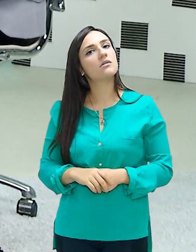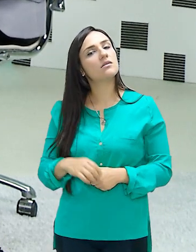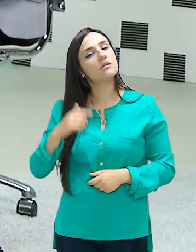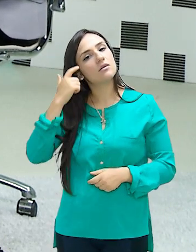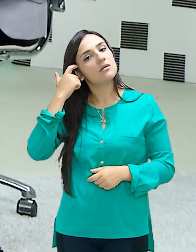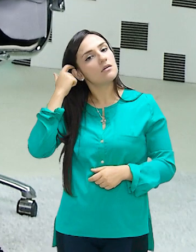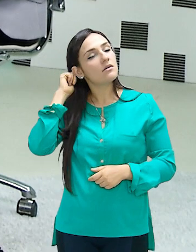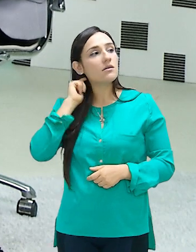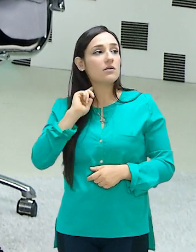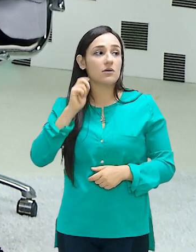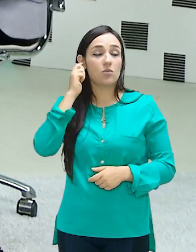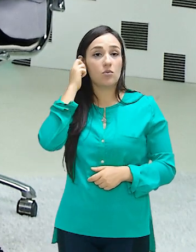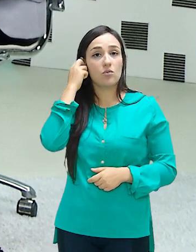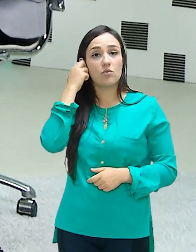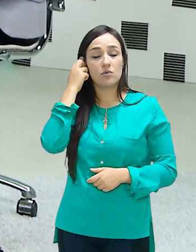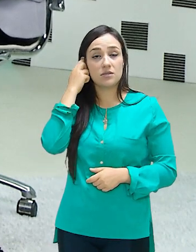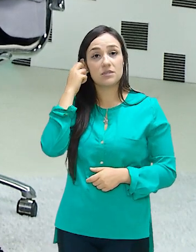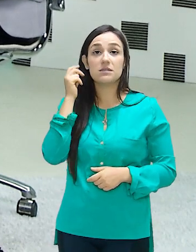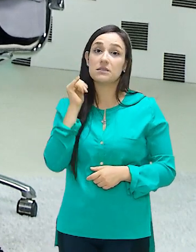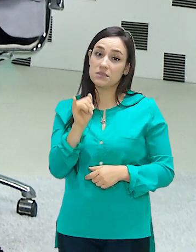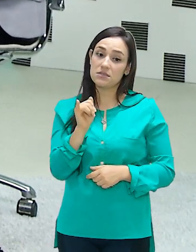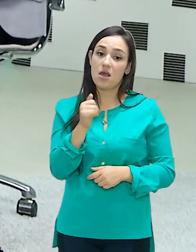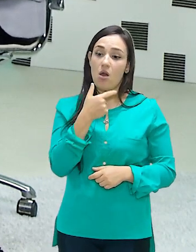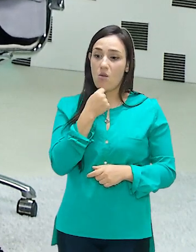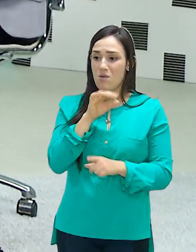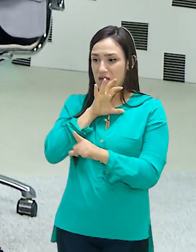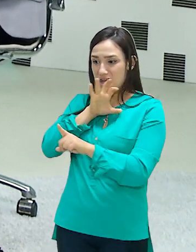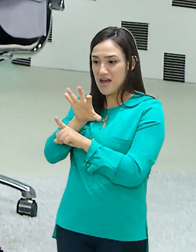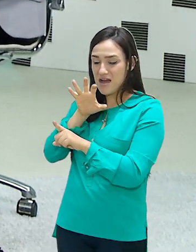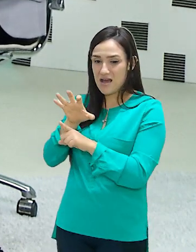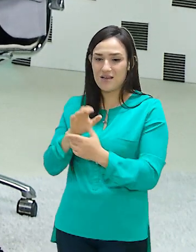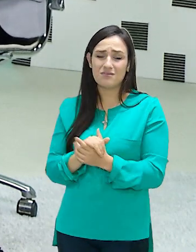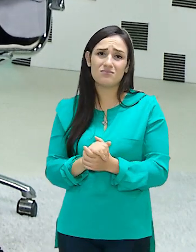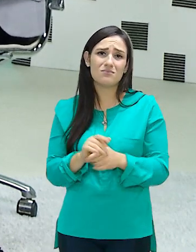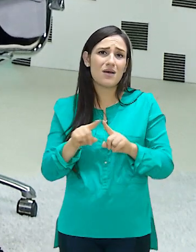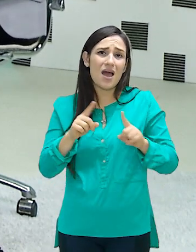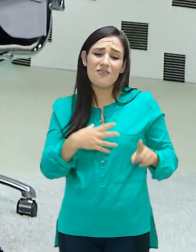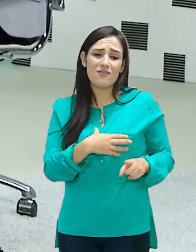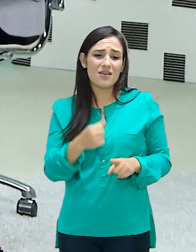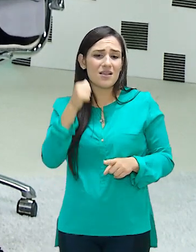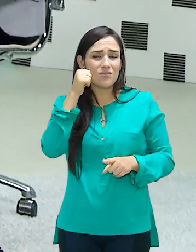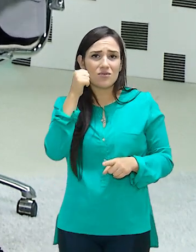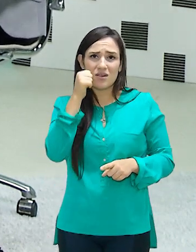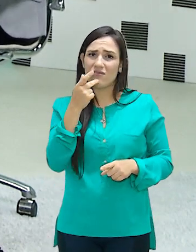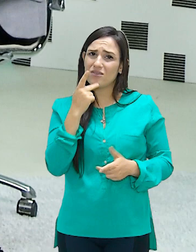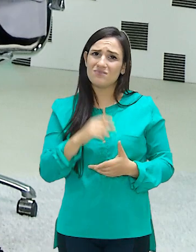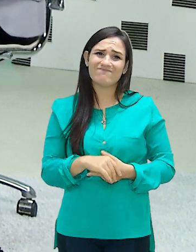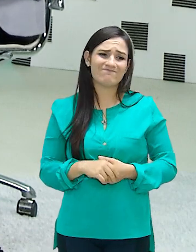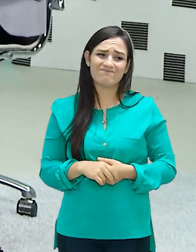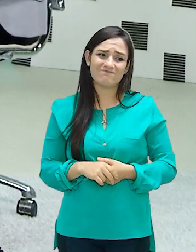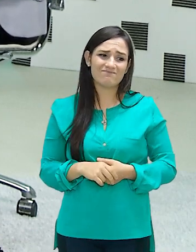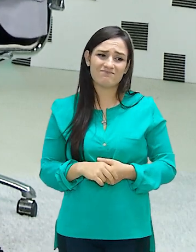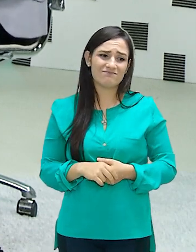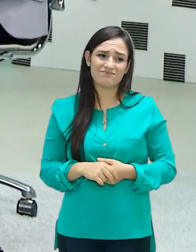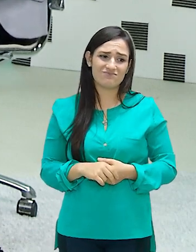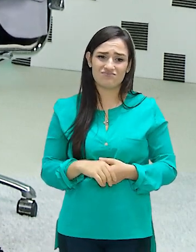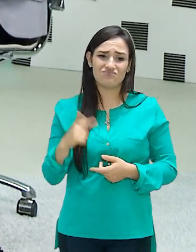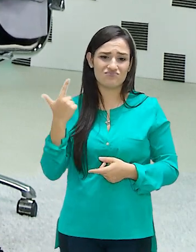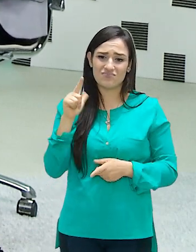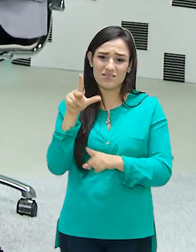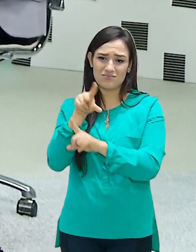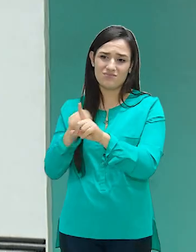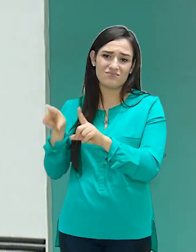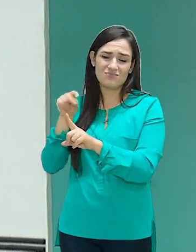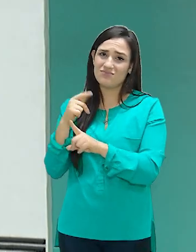assinado coagida, tudo bem, esse acordo poderia ser anulado, mas não houve. A filha mesmo testemunhou, olha, não foi